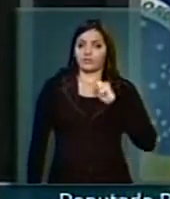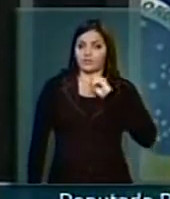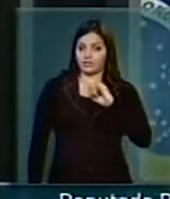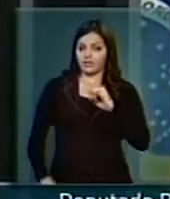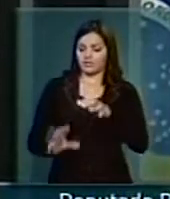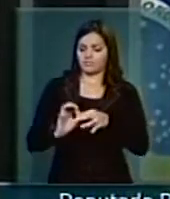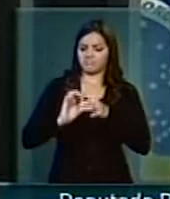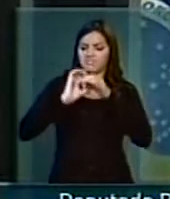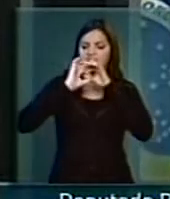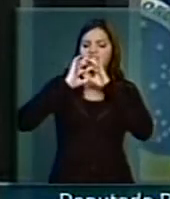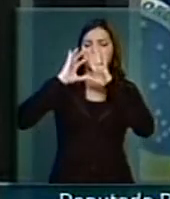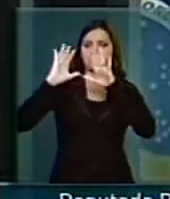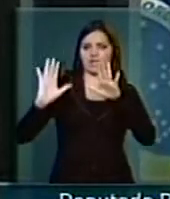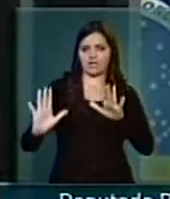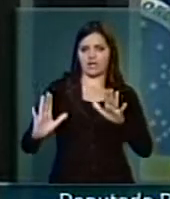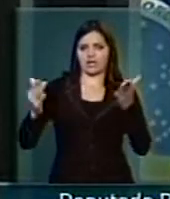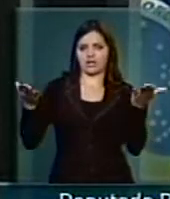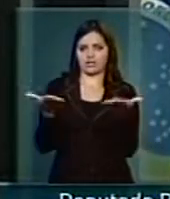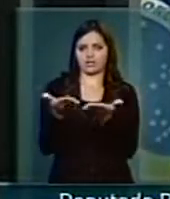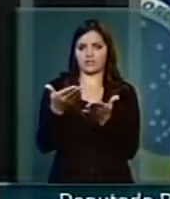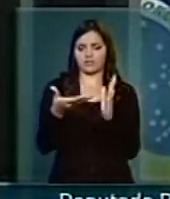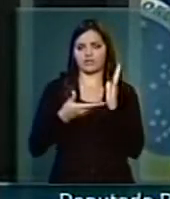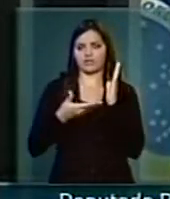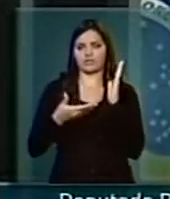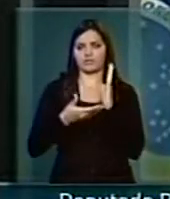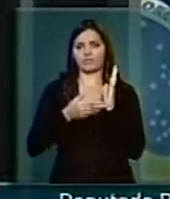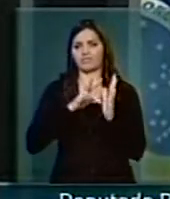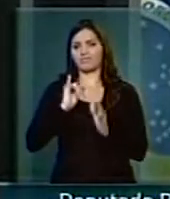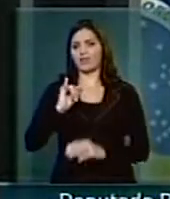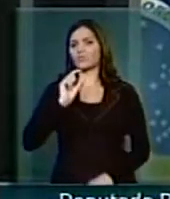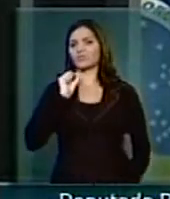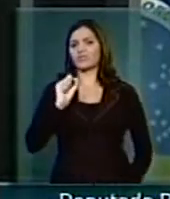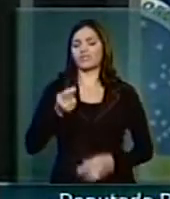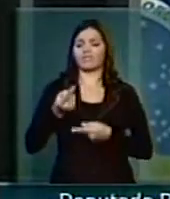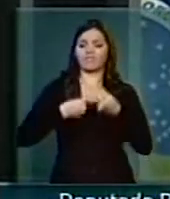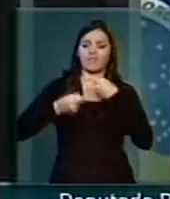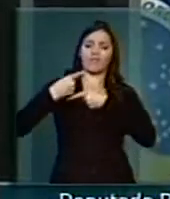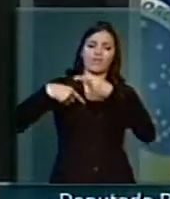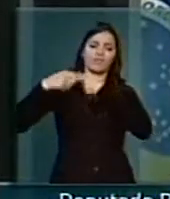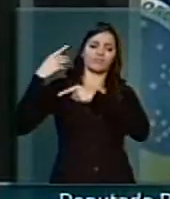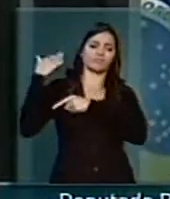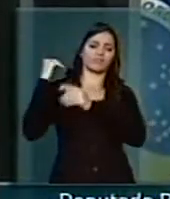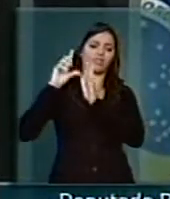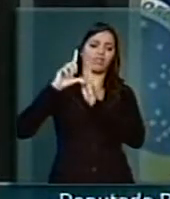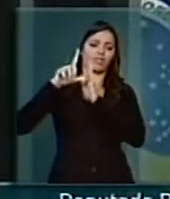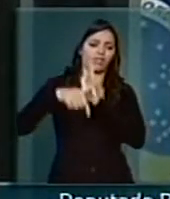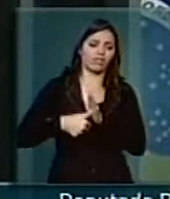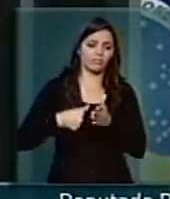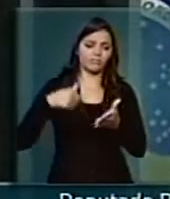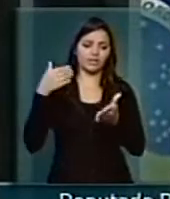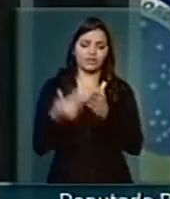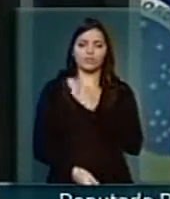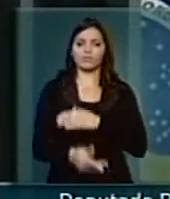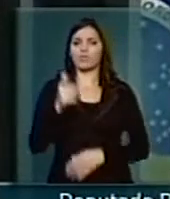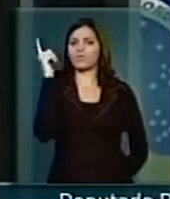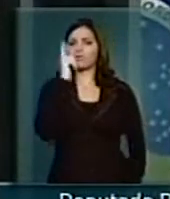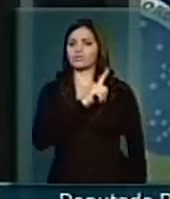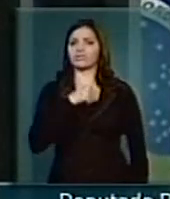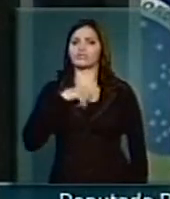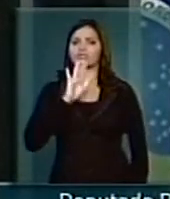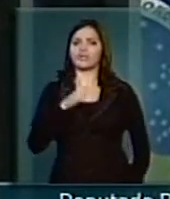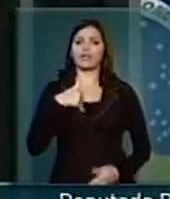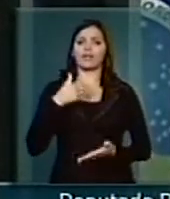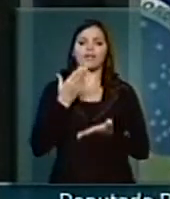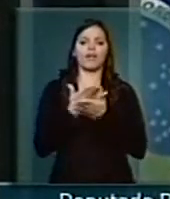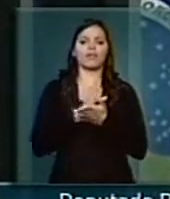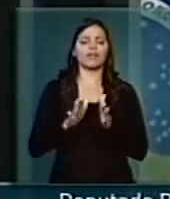concessão passar pela Câmara dos Deputados, certamente estaremos retroagindo nos avanços já conquistados para